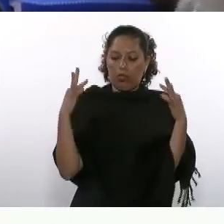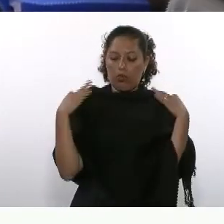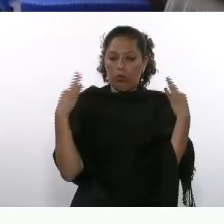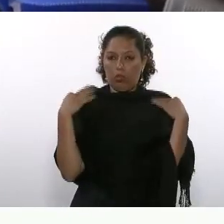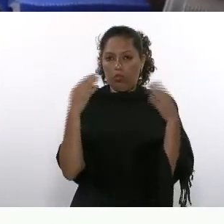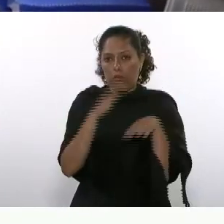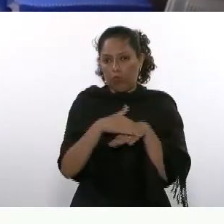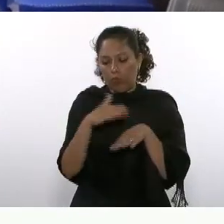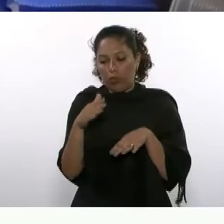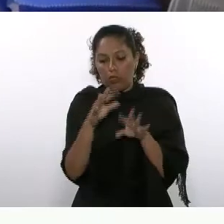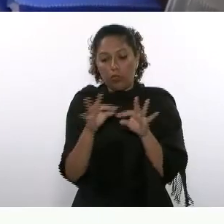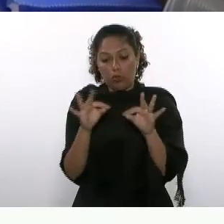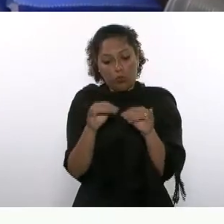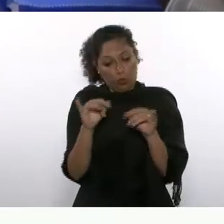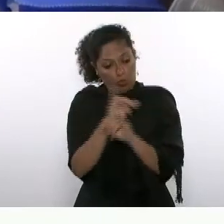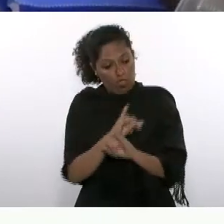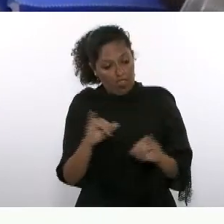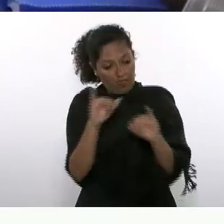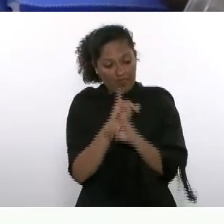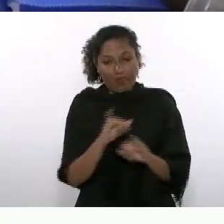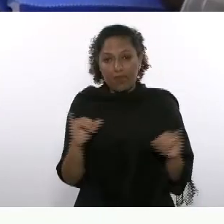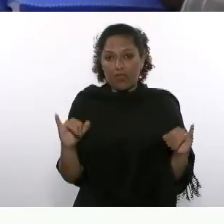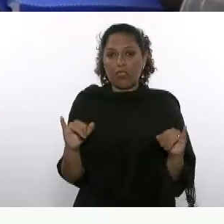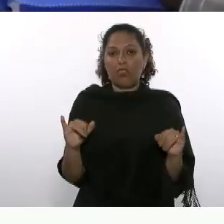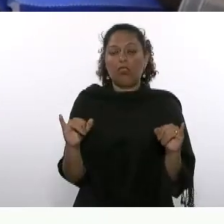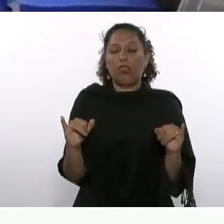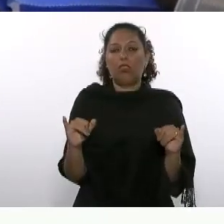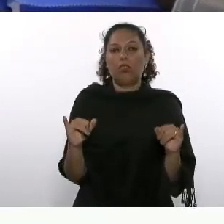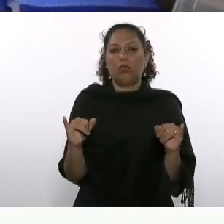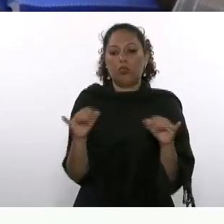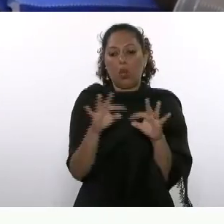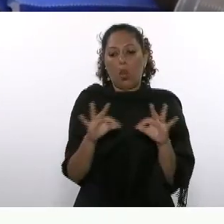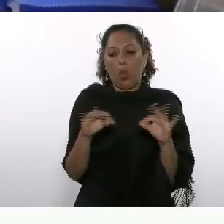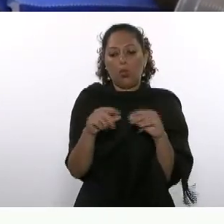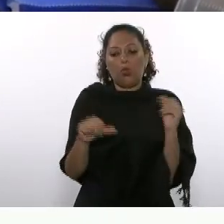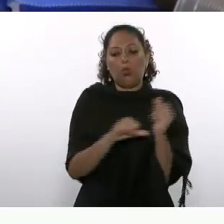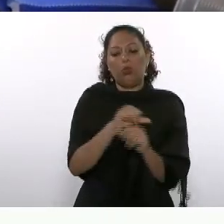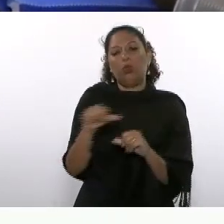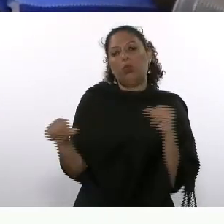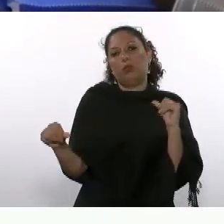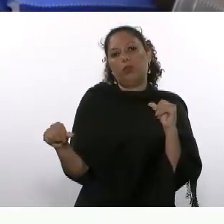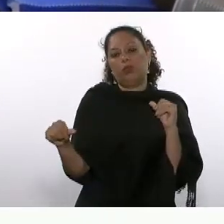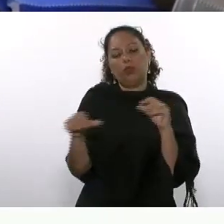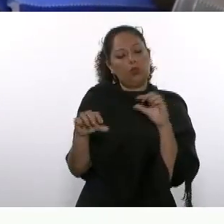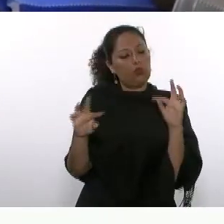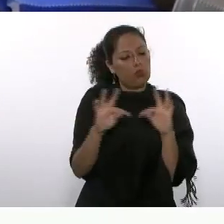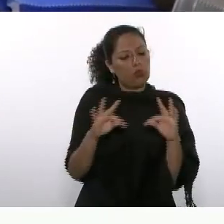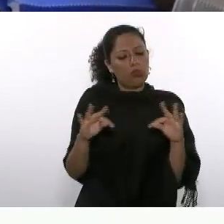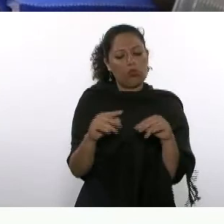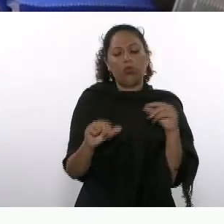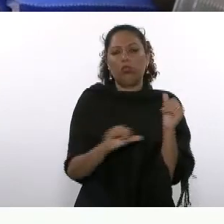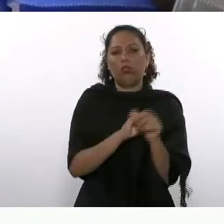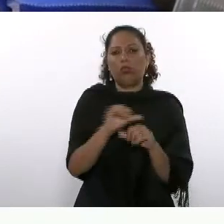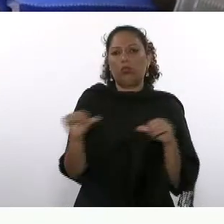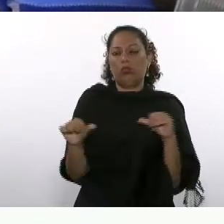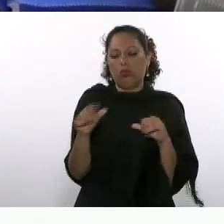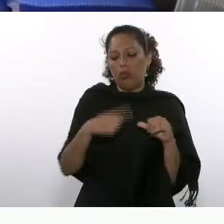todo o sistema de sinalização, o guia de sinalização, ele foi todo refeito, todo